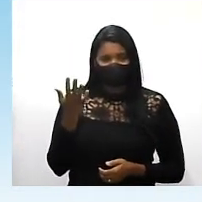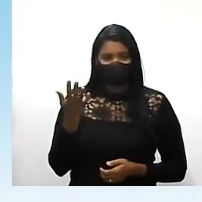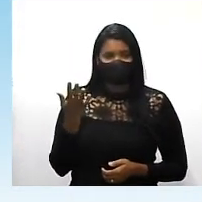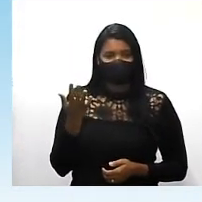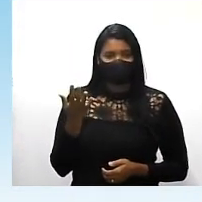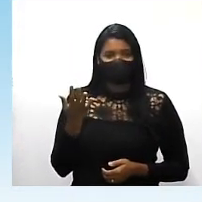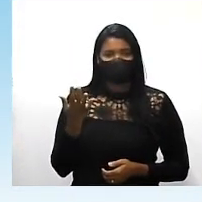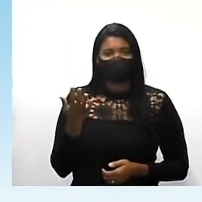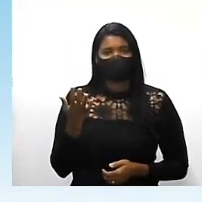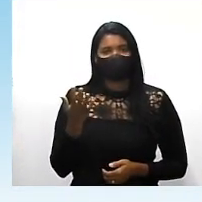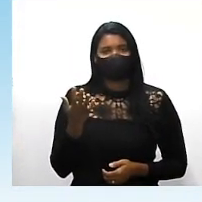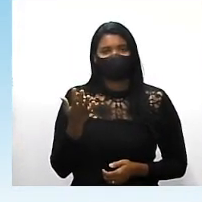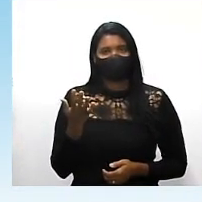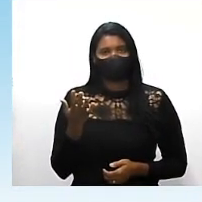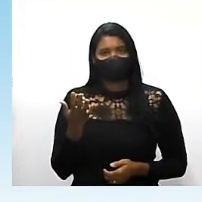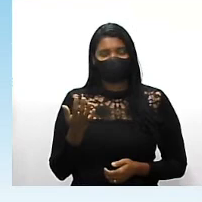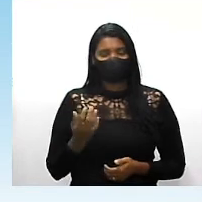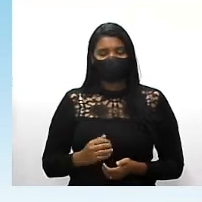pudesse